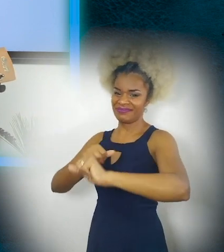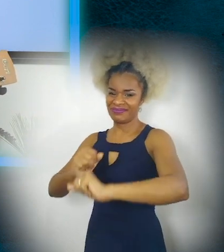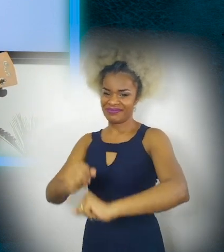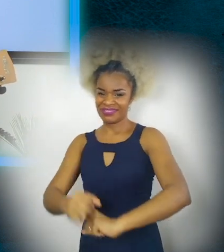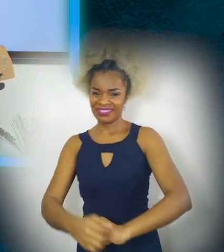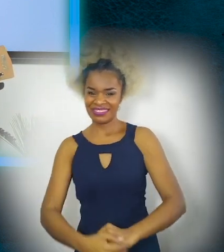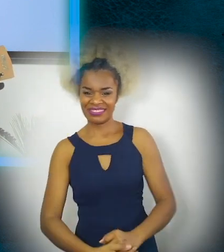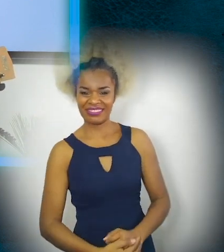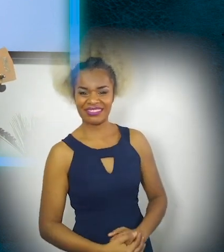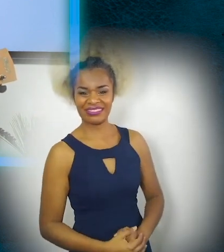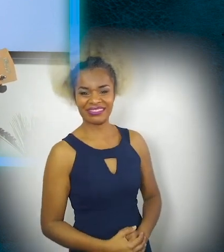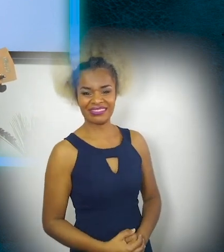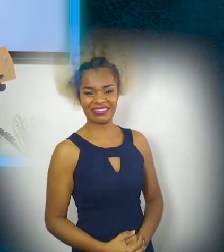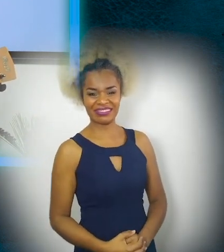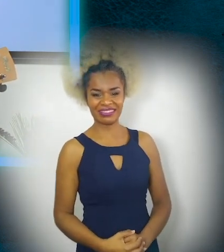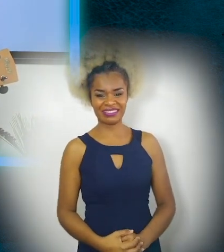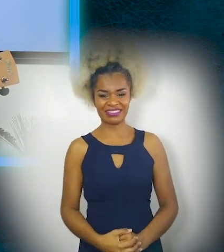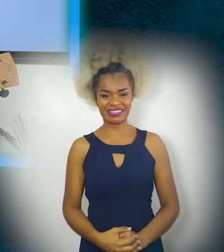transformar.